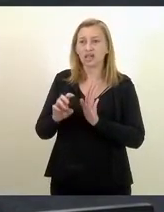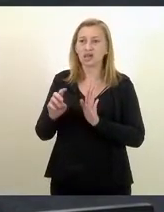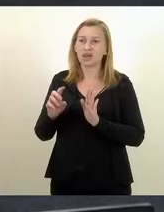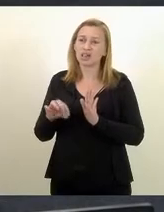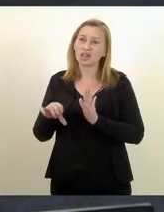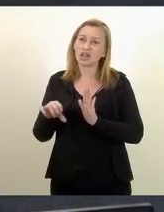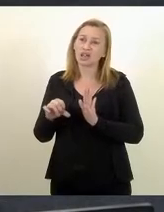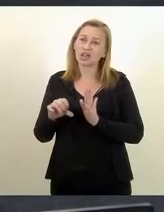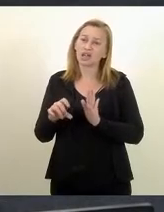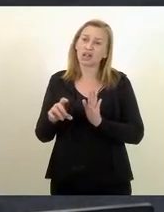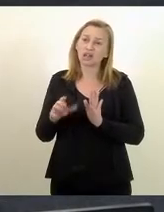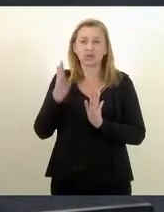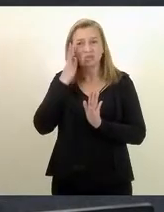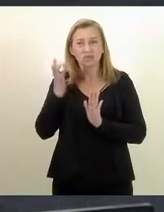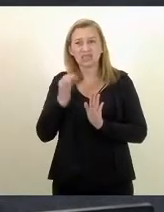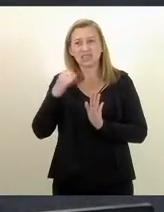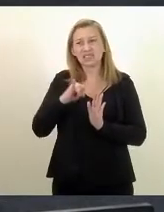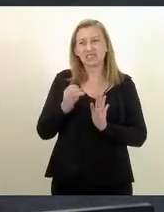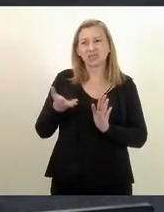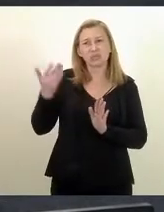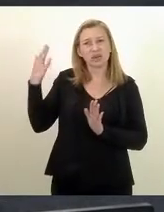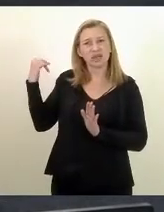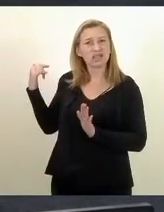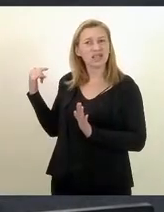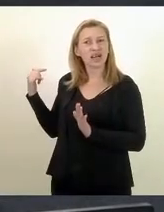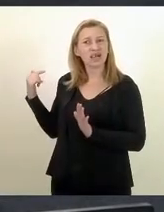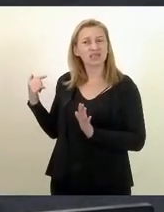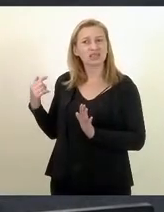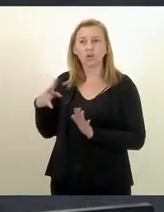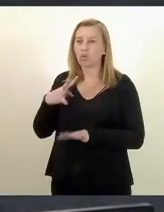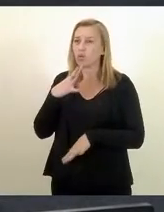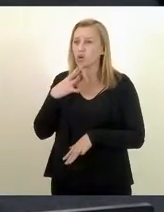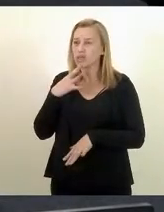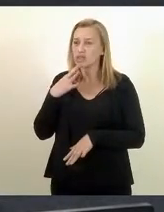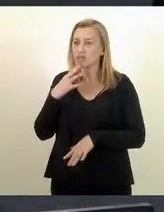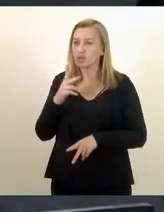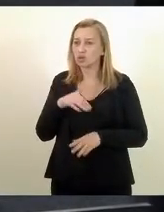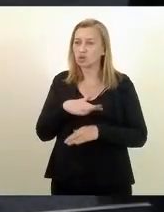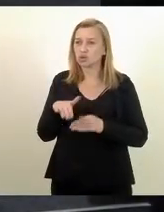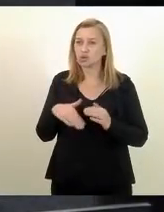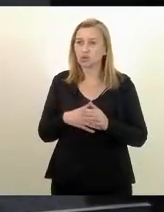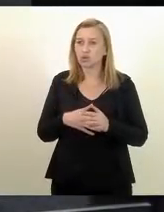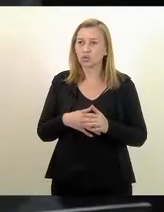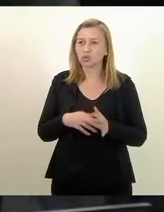eu não sei se na época do parecer estava de conhecimento público esse julgado